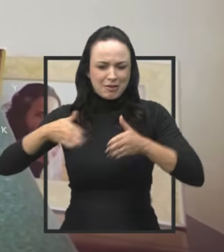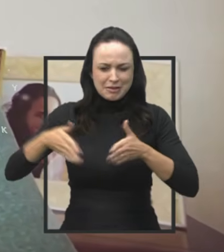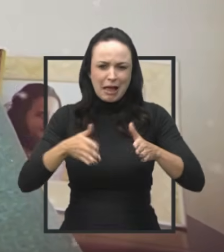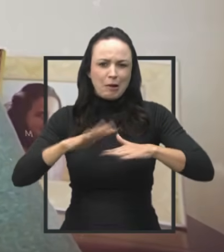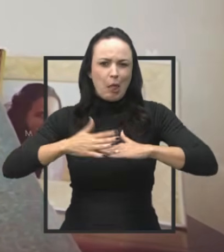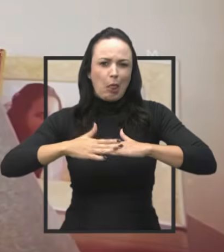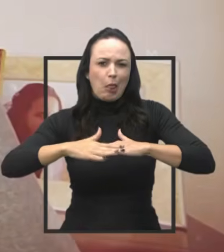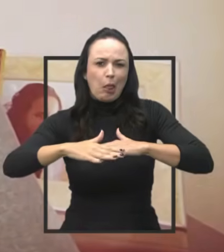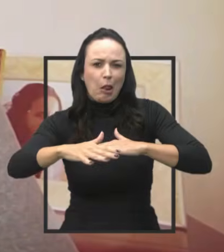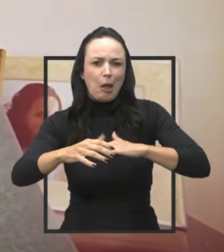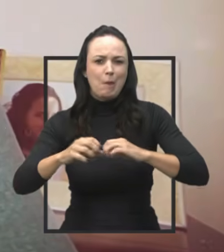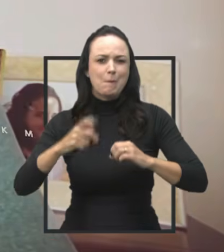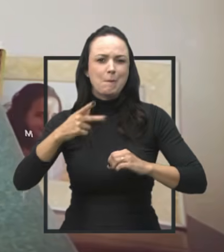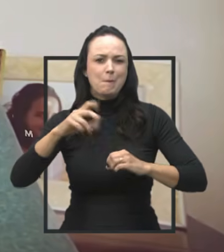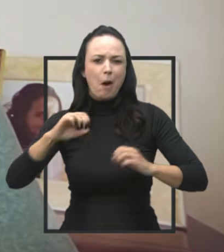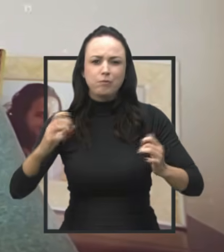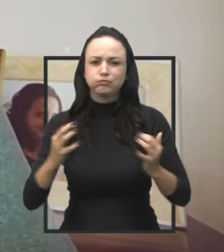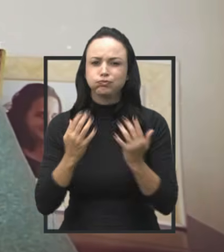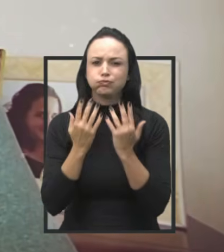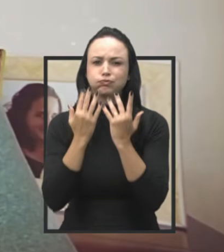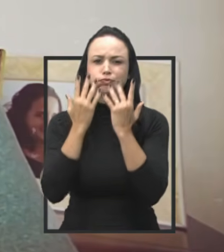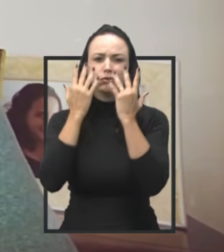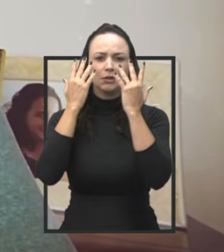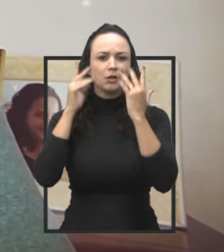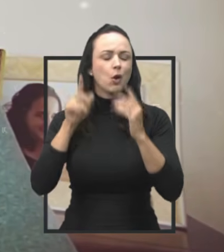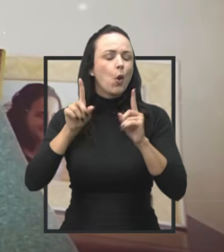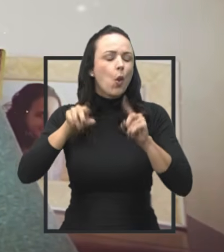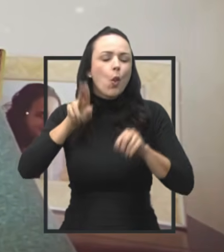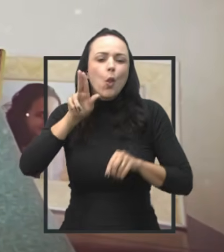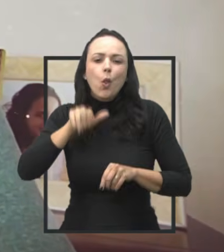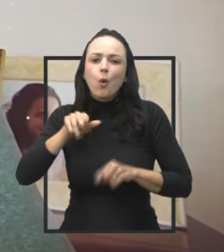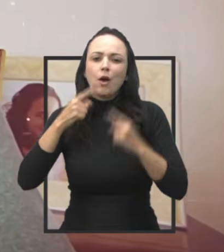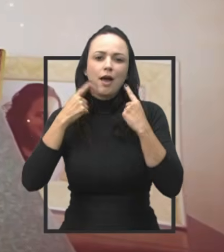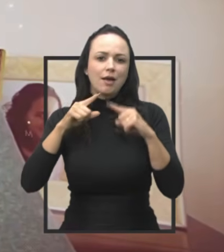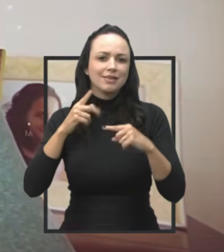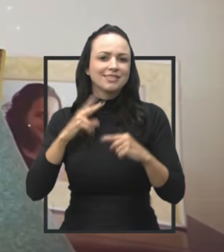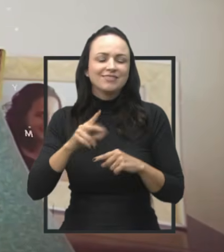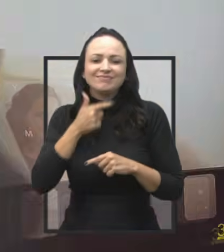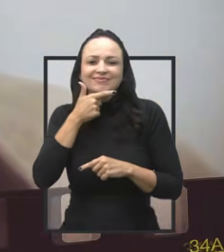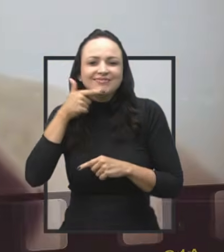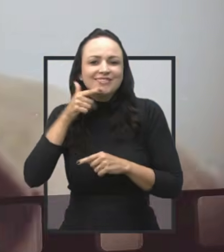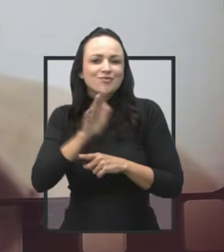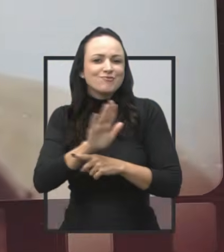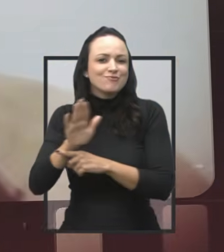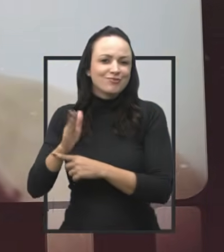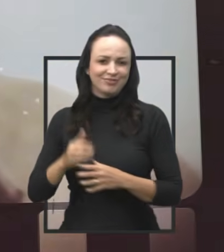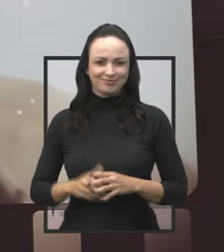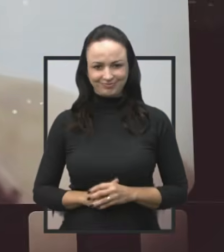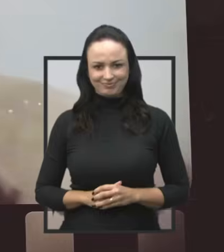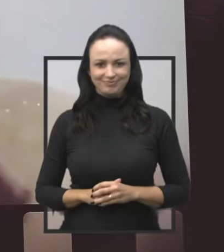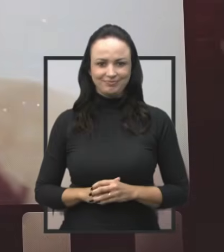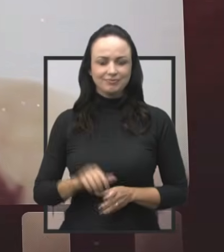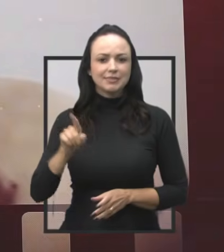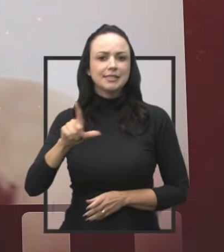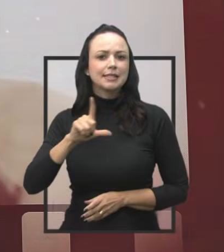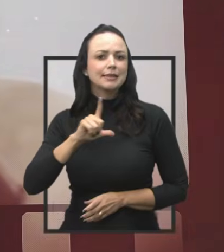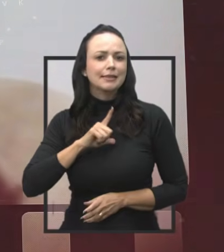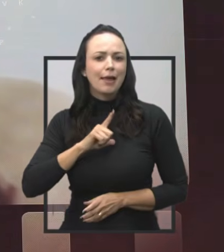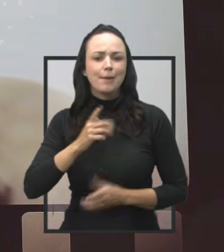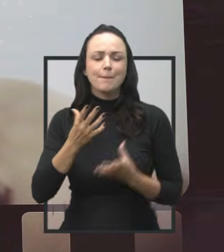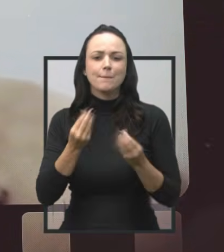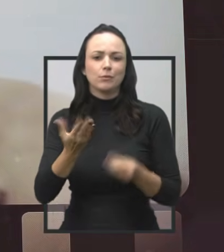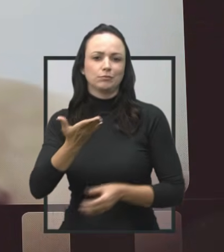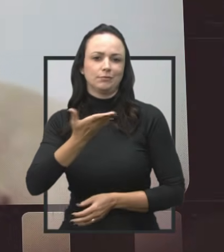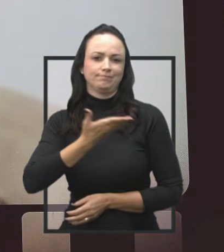ruins, poeira, mas nunca reclamava, sempre rindo, sempre atendendo bem. Sabe, sempre tinha